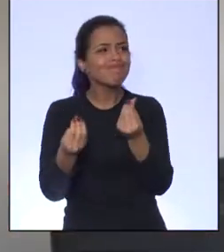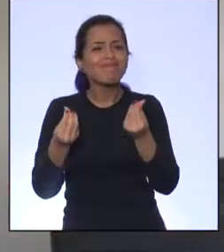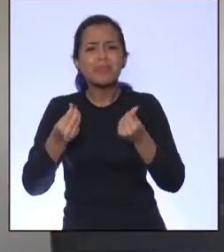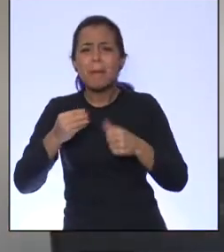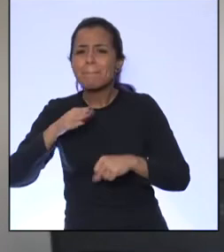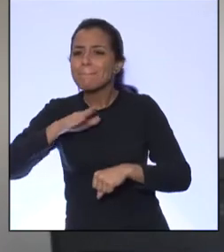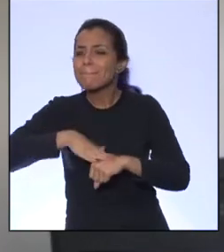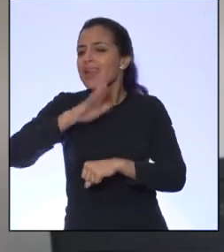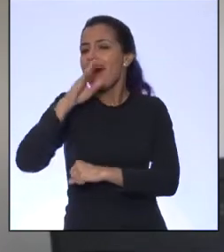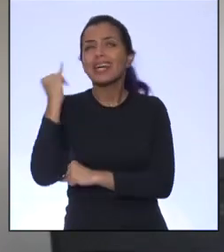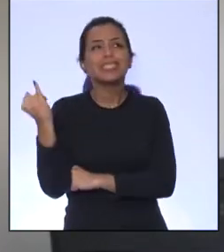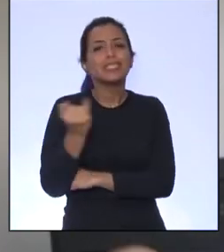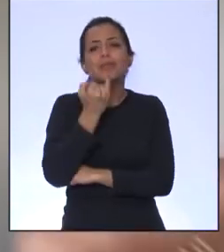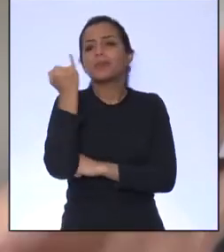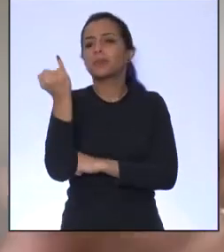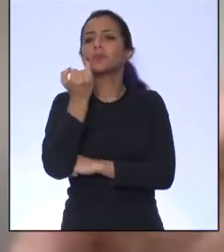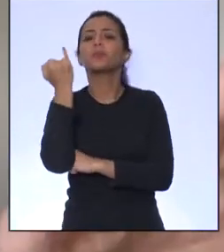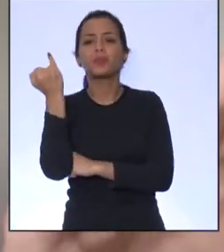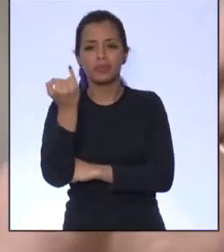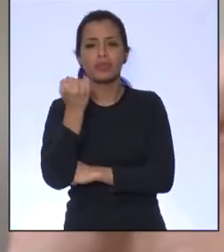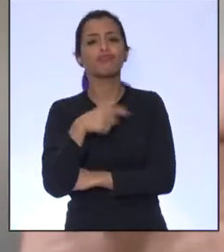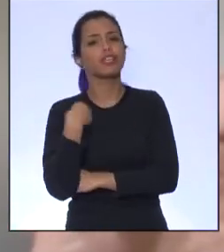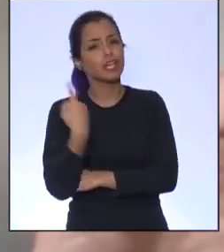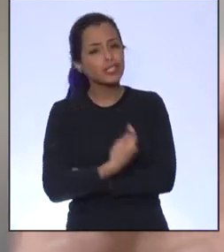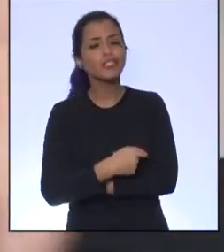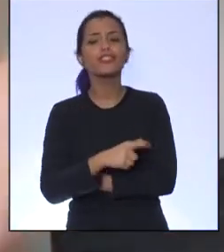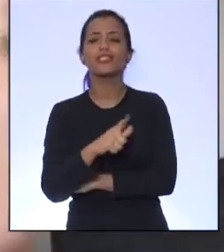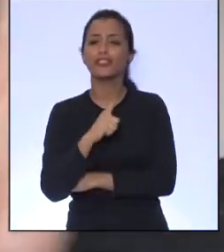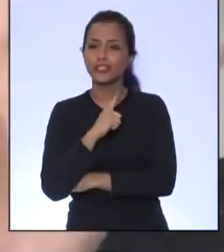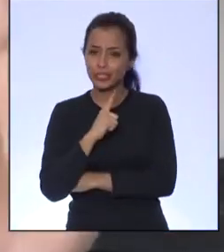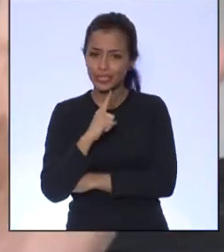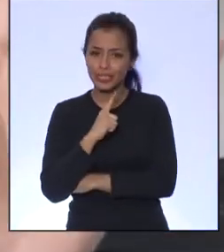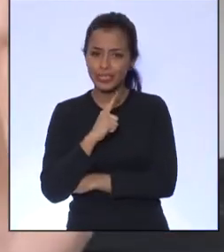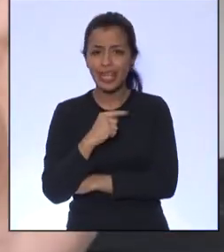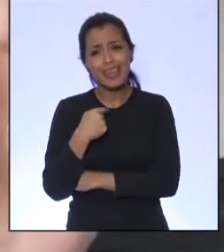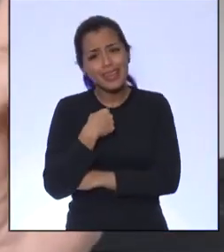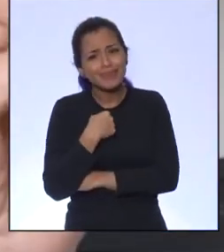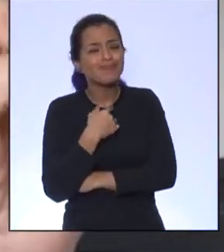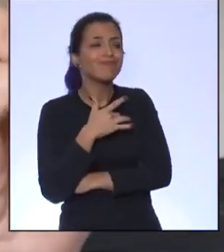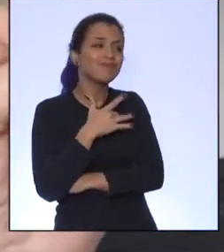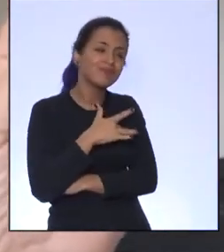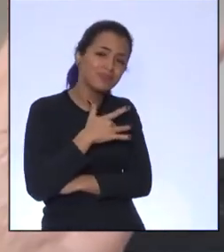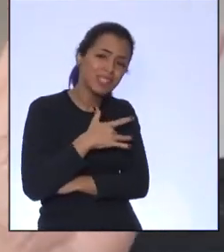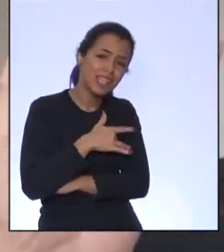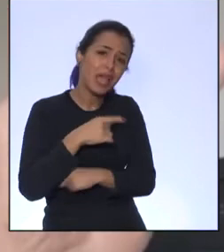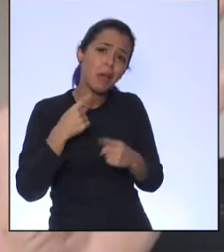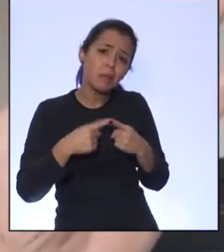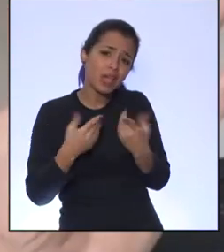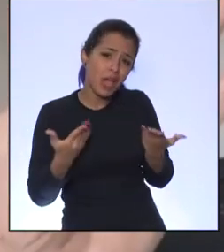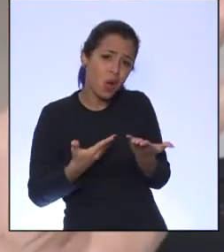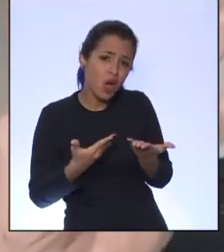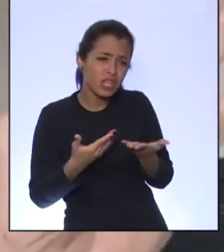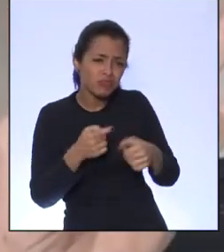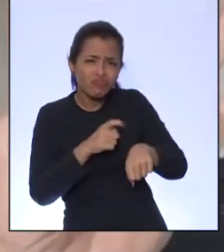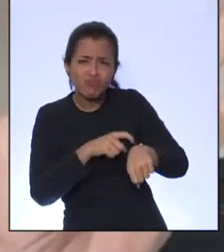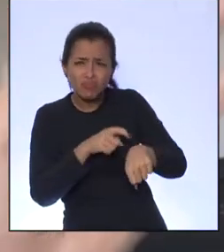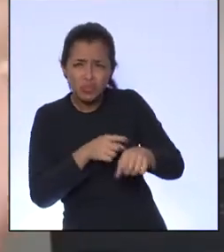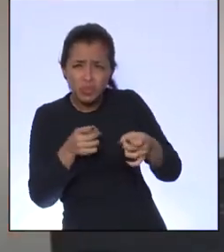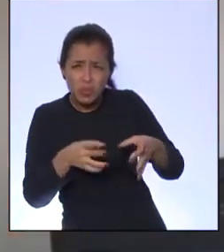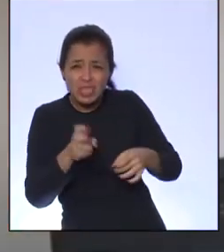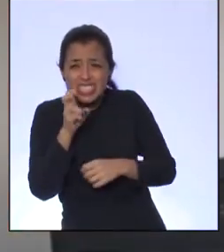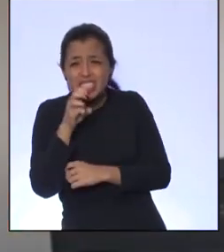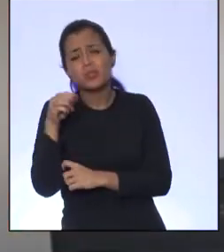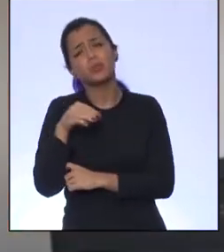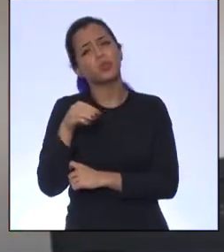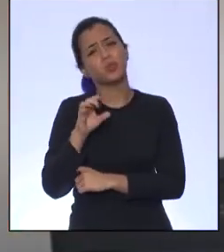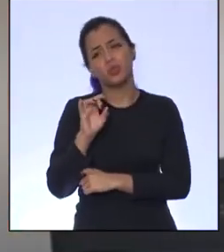dos grandes legados que a gente vai ter. Eu estou morrendo de pena porque a gente tem mais 5 minutos